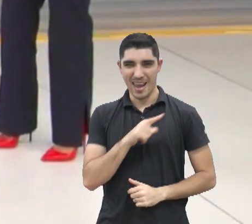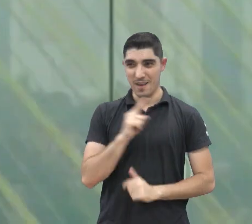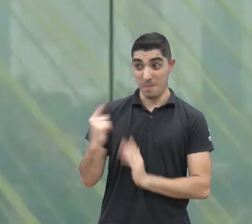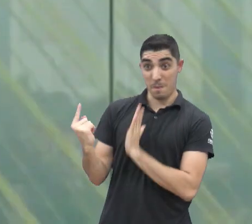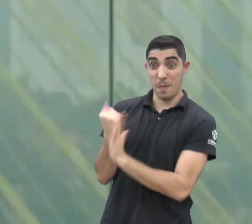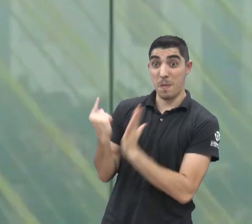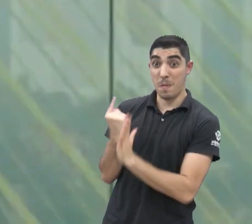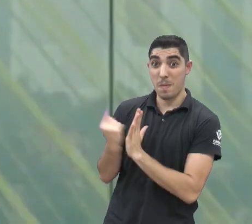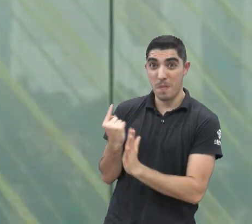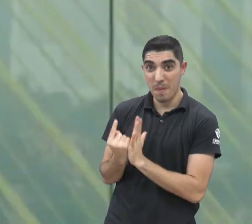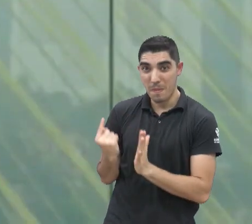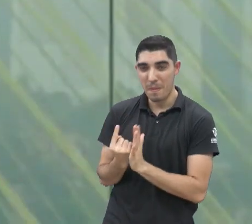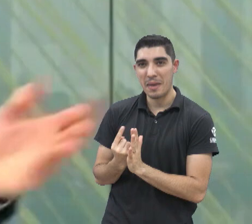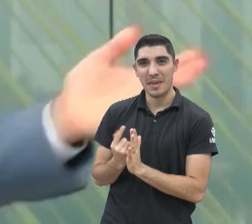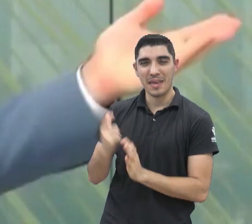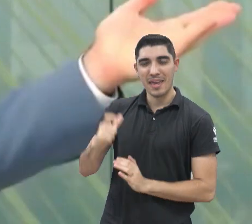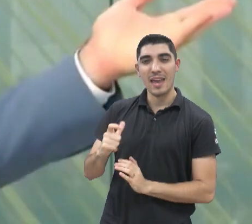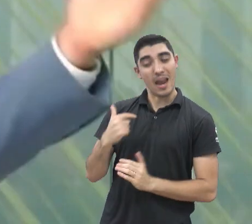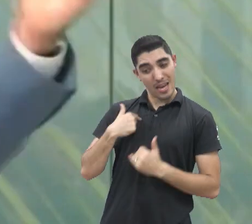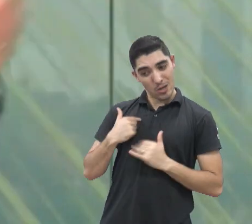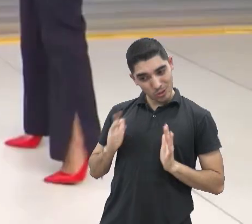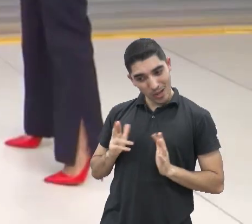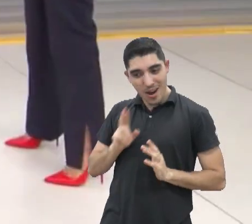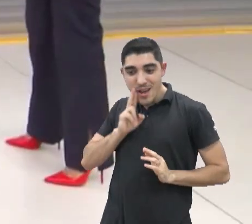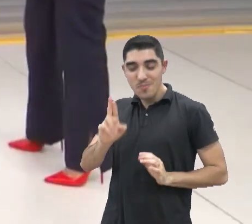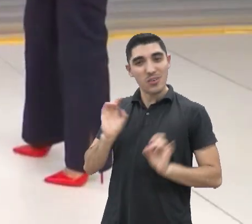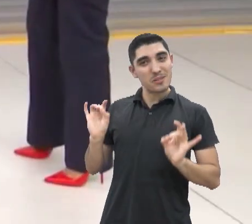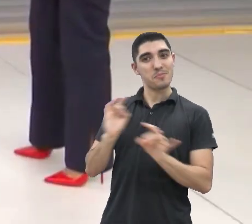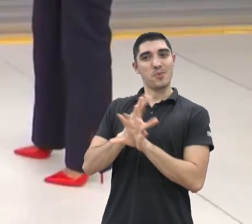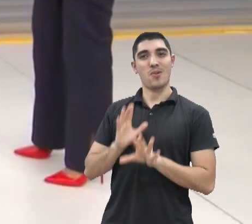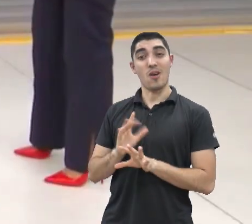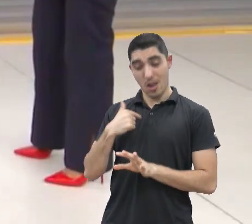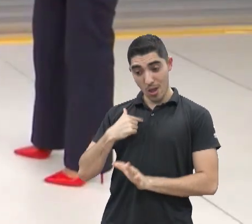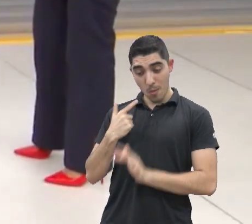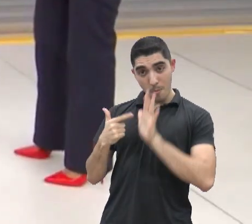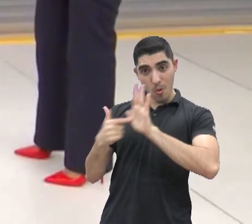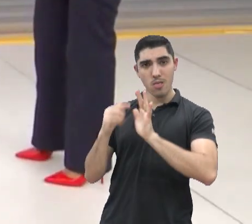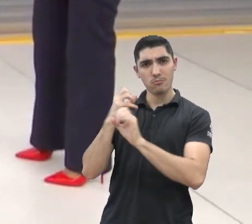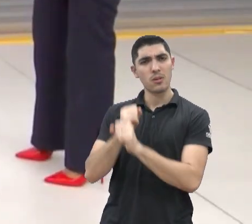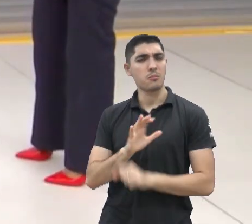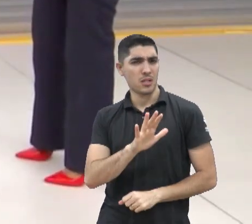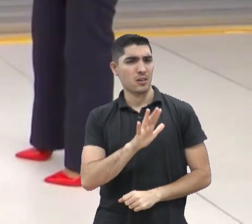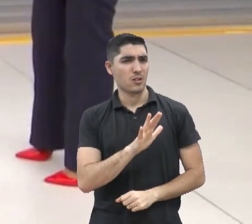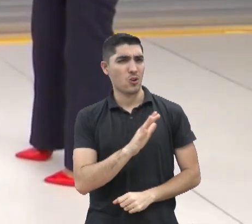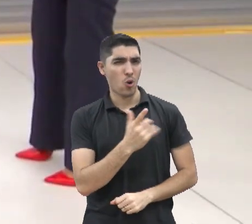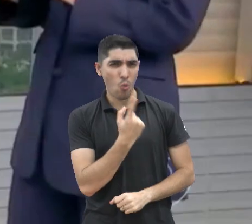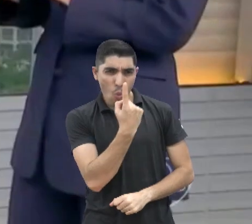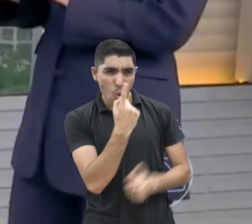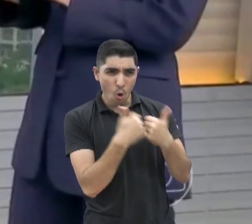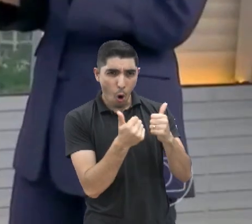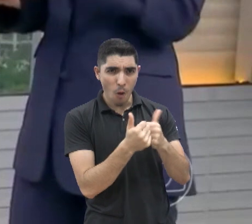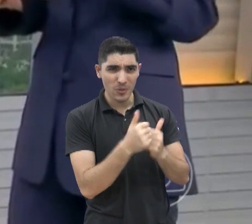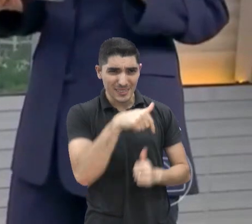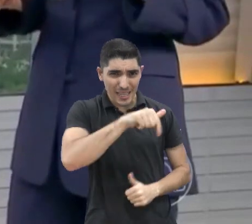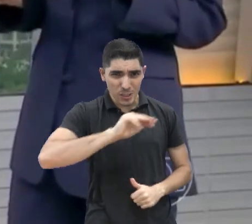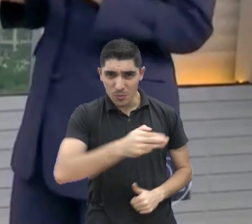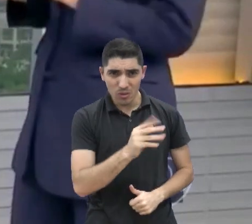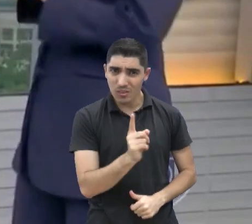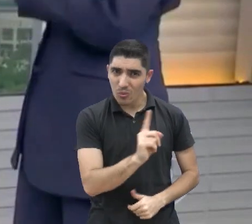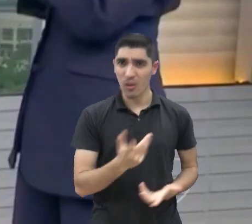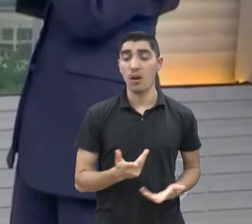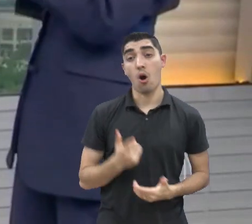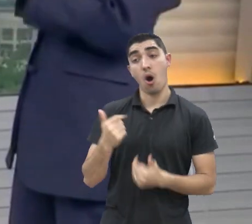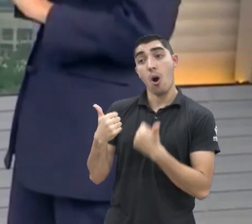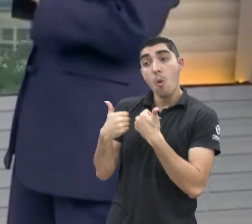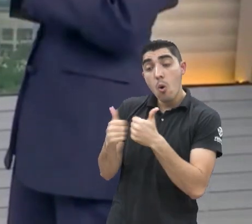né, de sopetão, então a gente já tem que vir aqui preparado, né? Vou te fazer a conta. O ônibus não custa 7 milhões e meio. A média do valor de um ônibus elétrico,